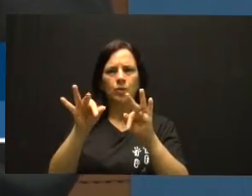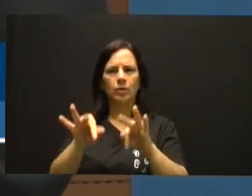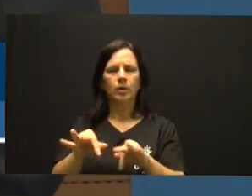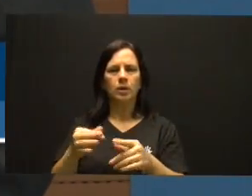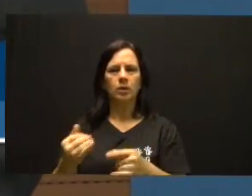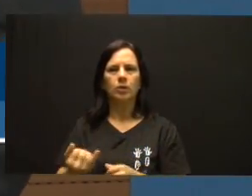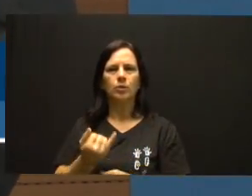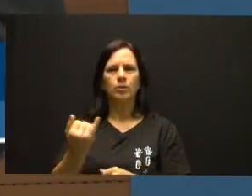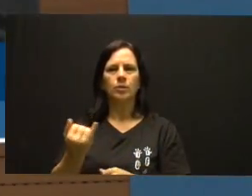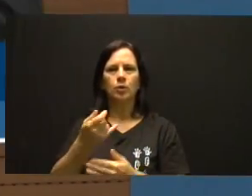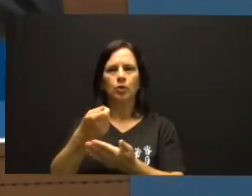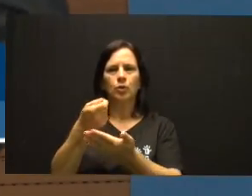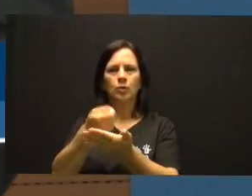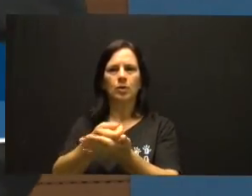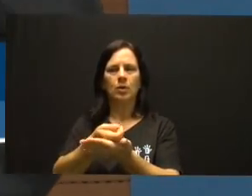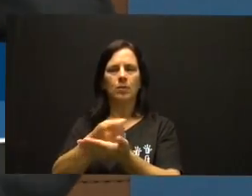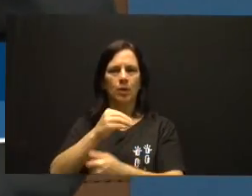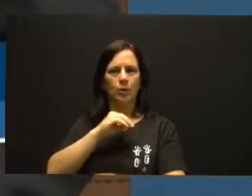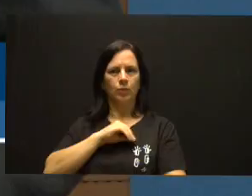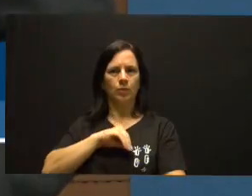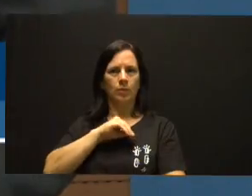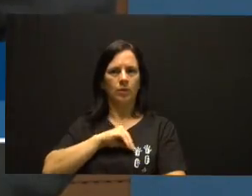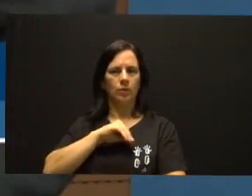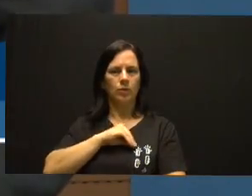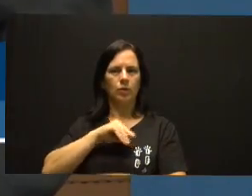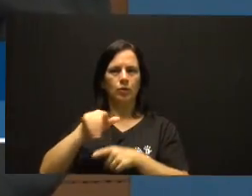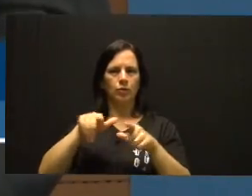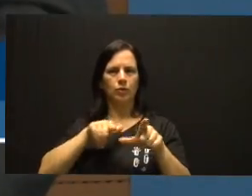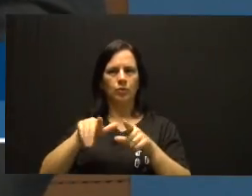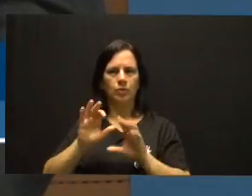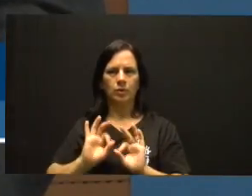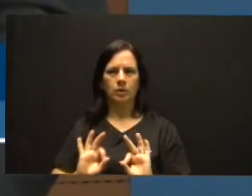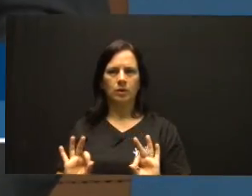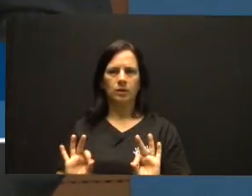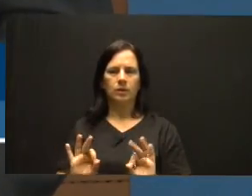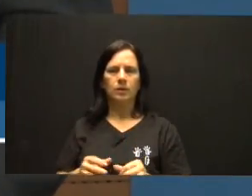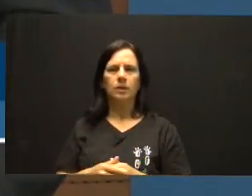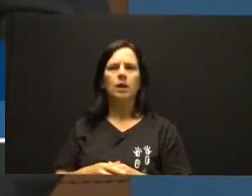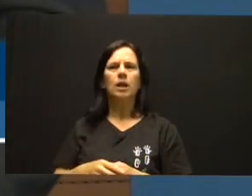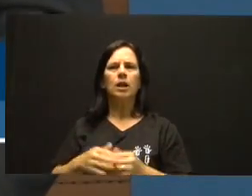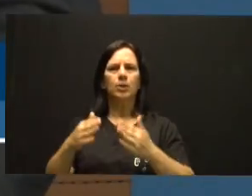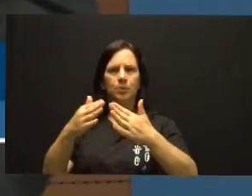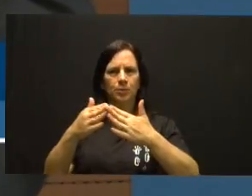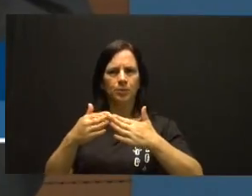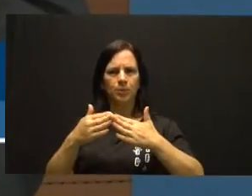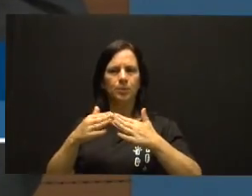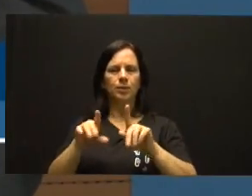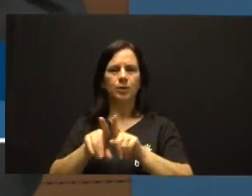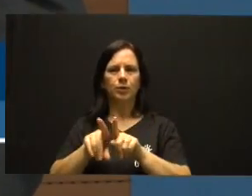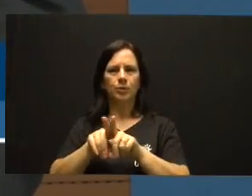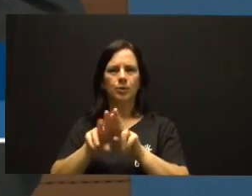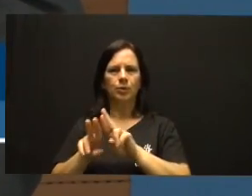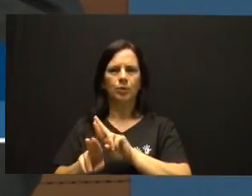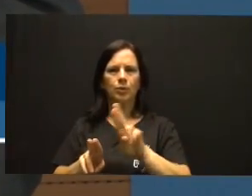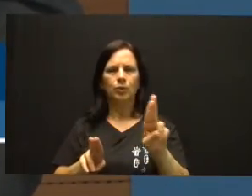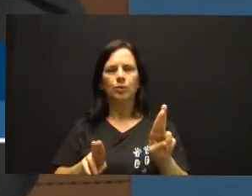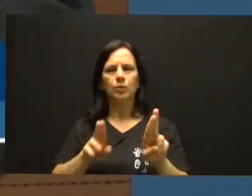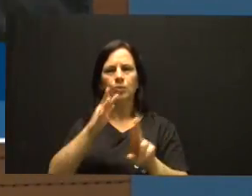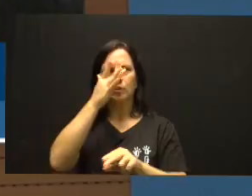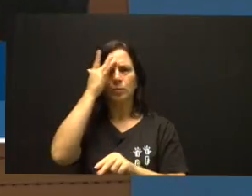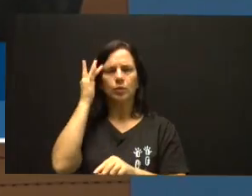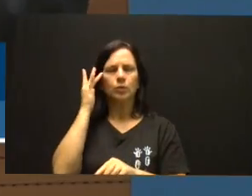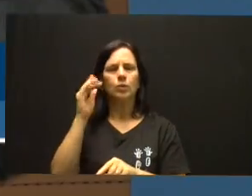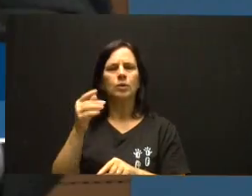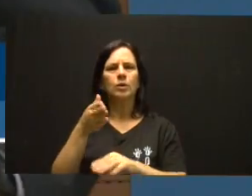principalmente na questão do pagamento desses trabalhadores que nada tem a ver. E quero aqui fazer um apelo também, em nome de algumas pessoas